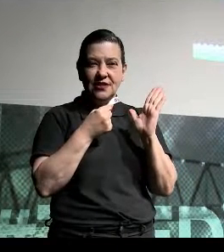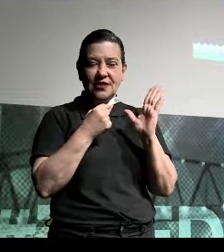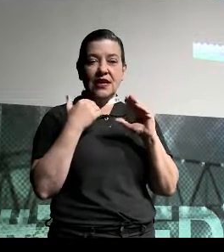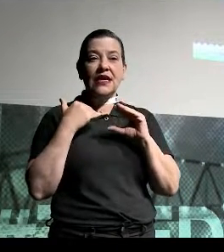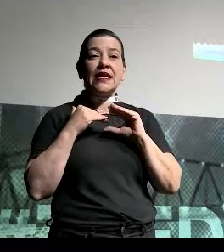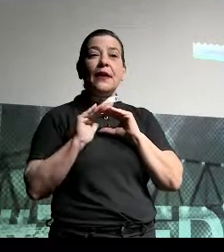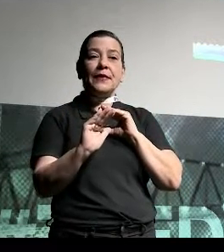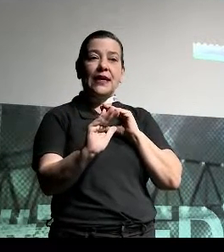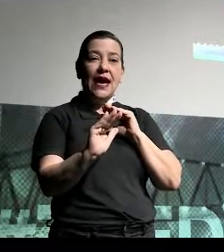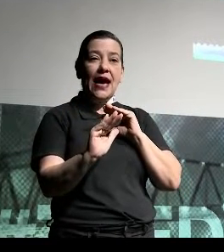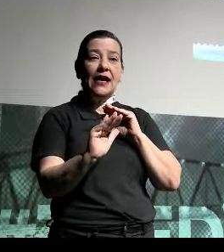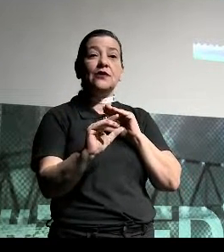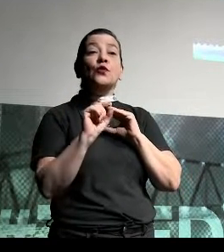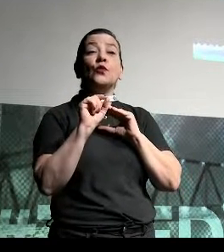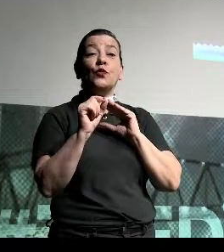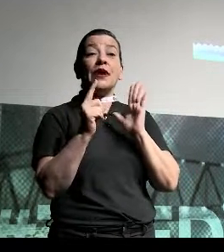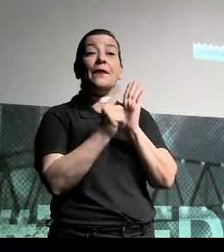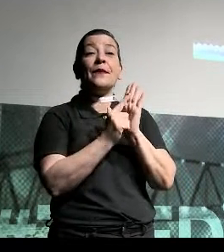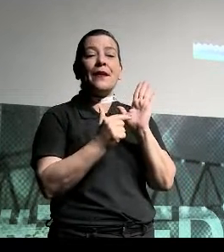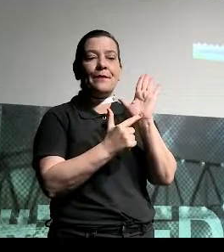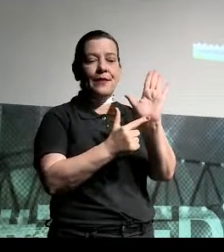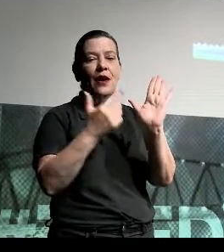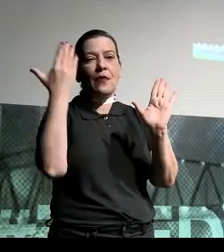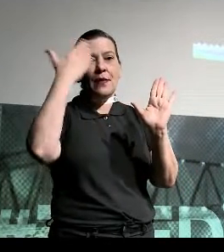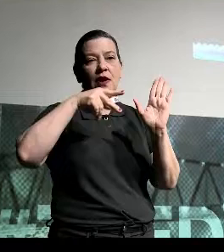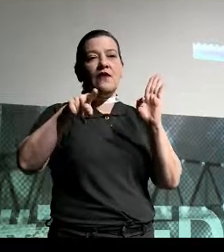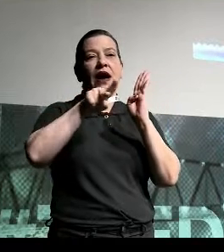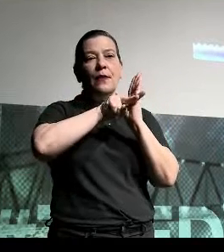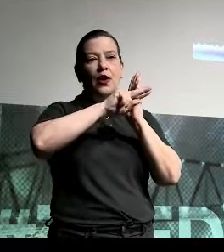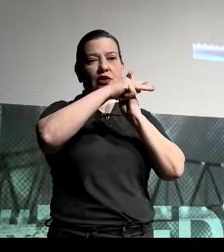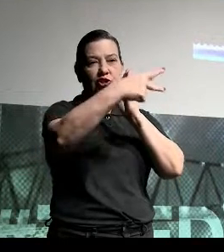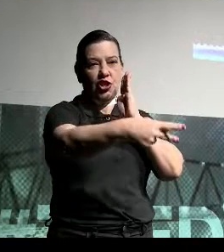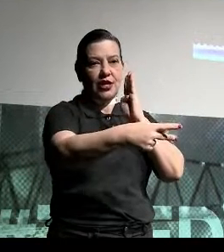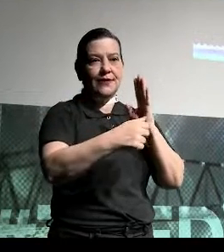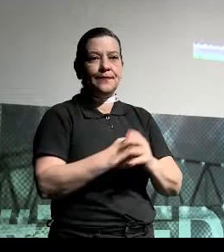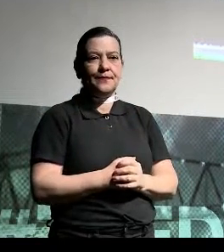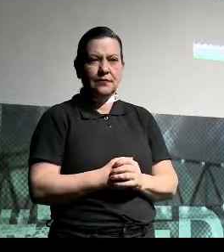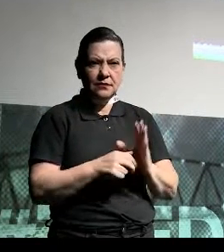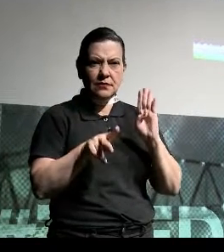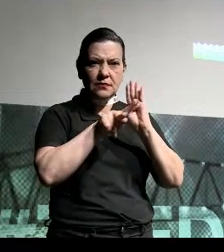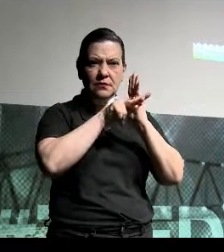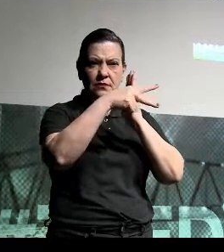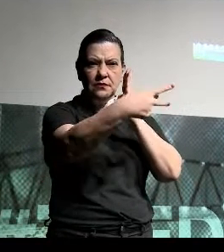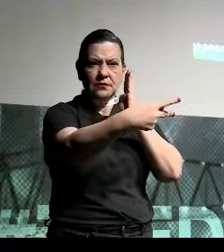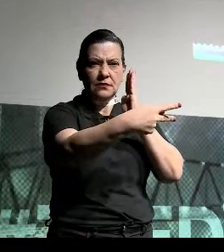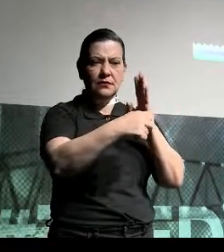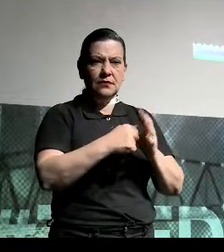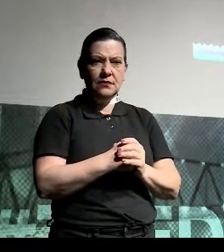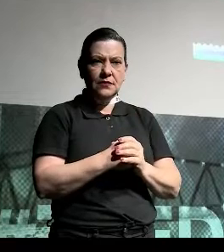encaminhado para o comprovante na blockchain, on-chain esse comprovante de transação. Tá?